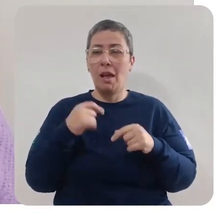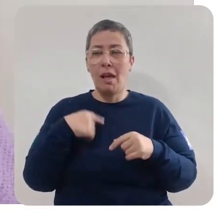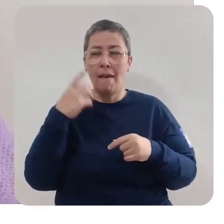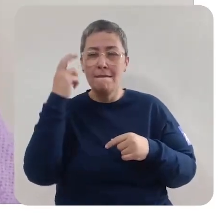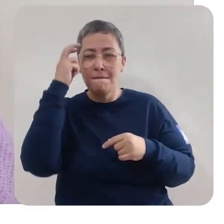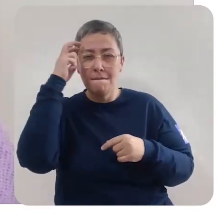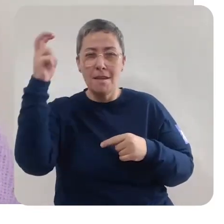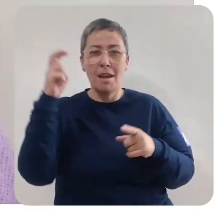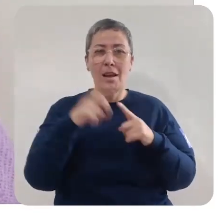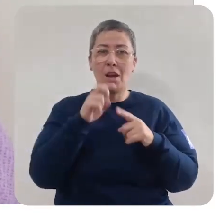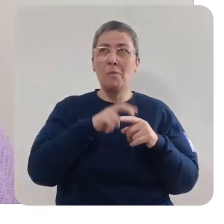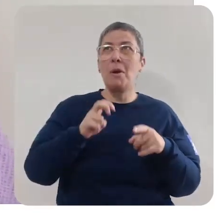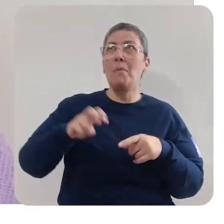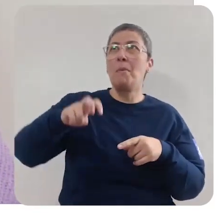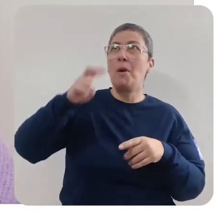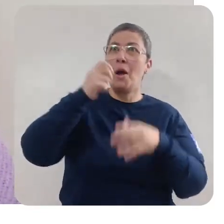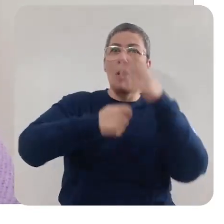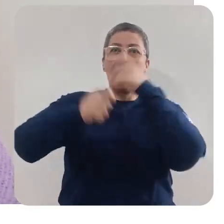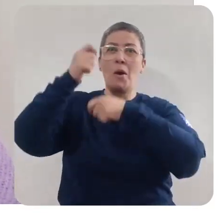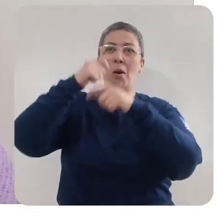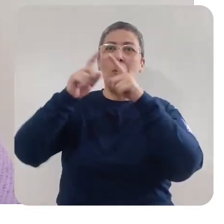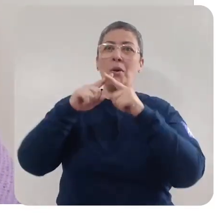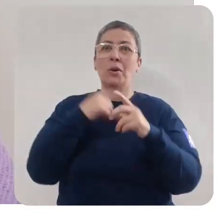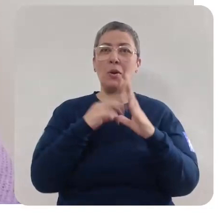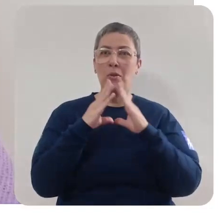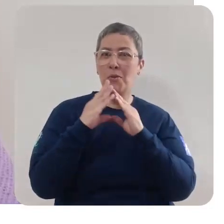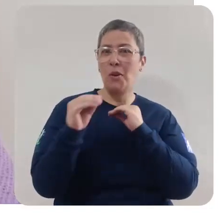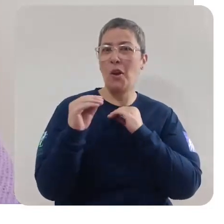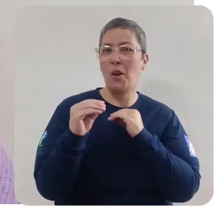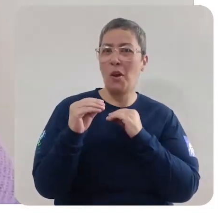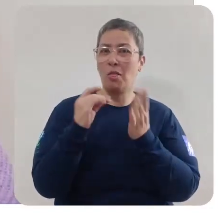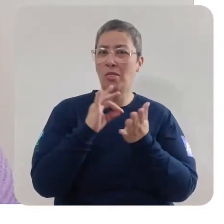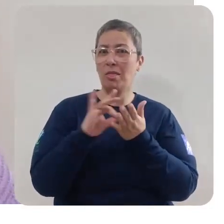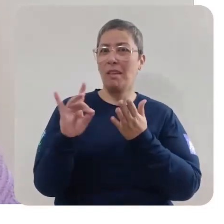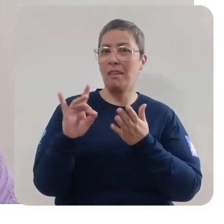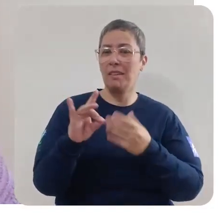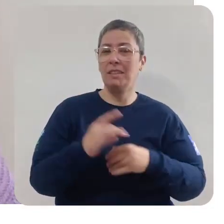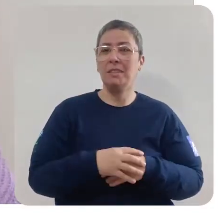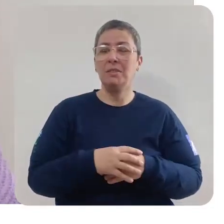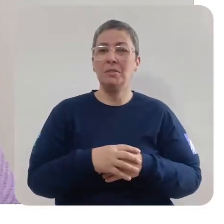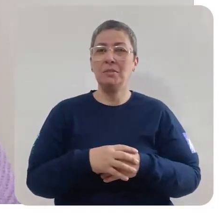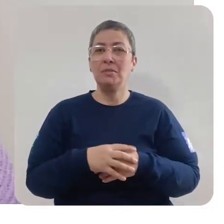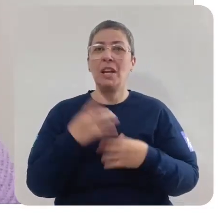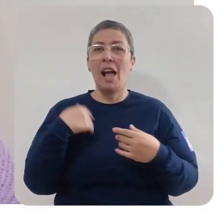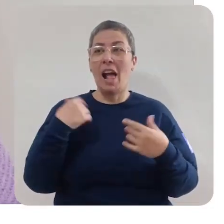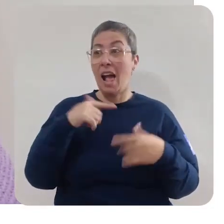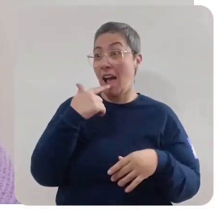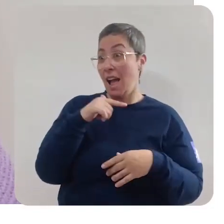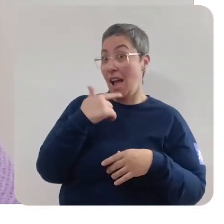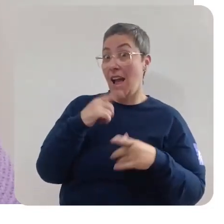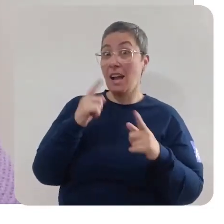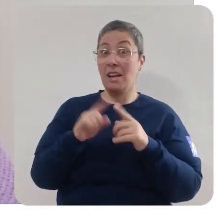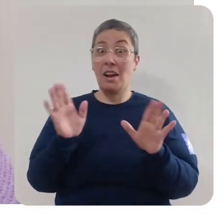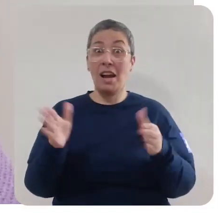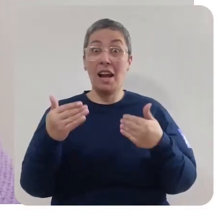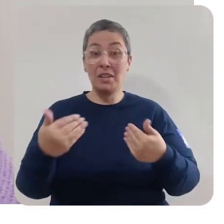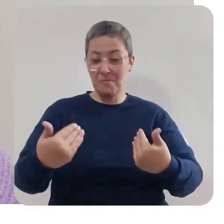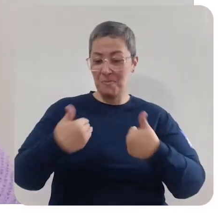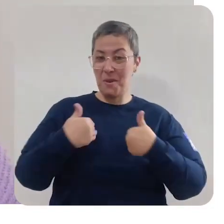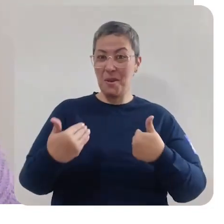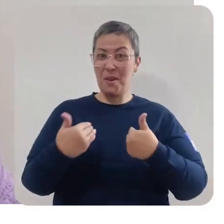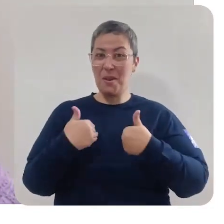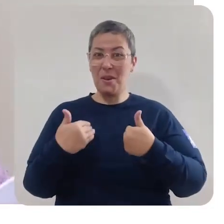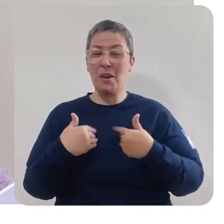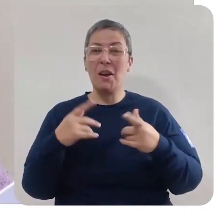todo sabido, subiu no cipó e fugiu do inimigo. Ha, ha, caixa